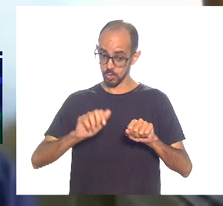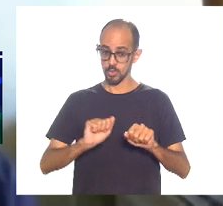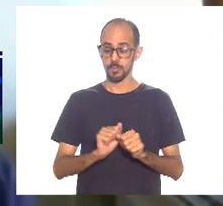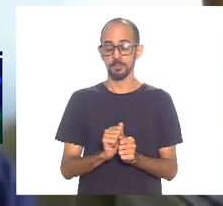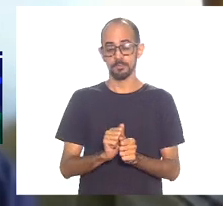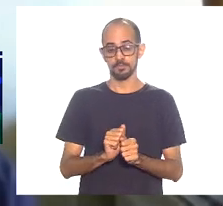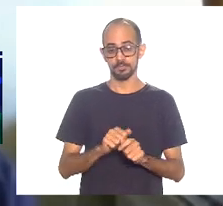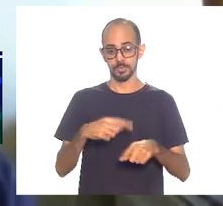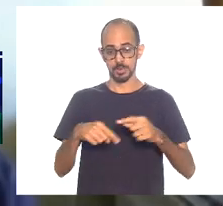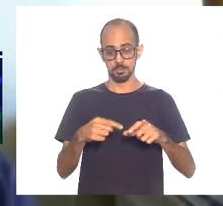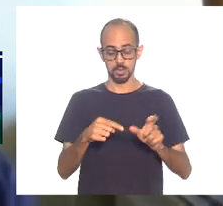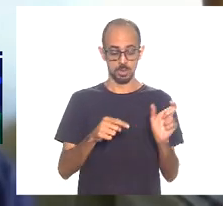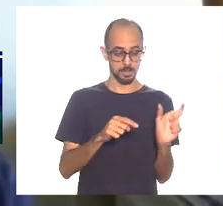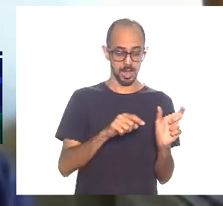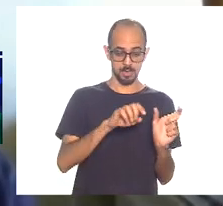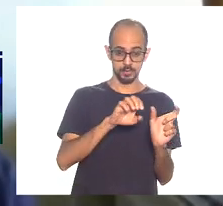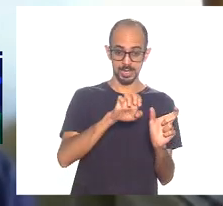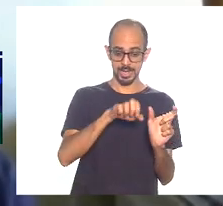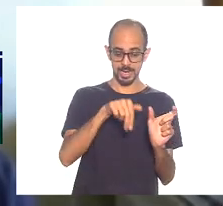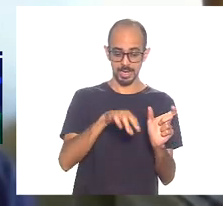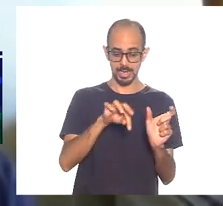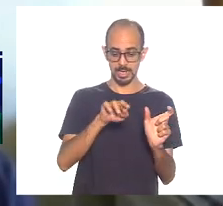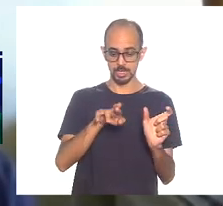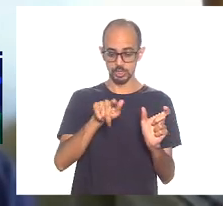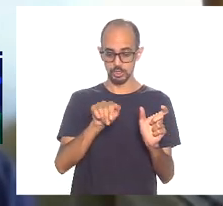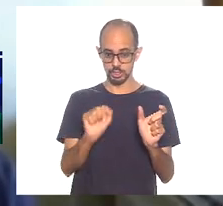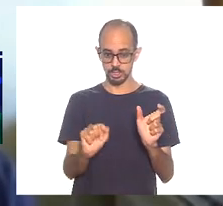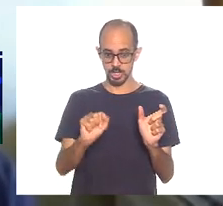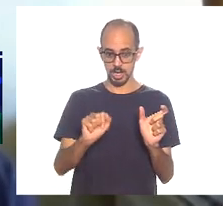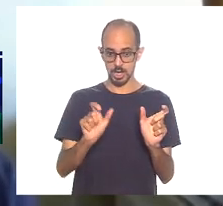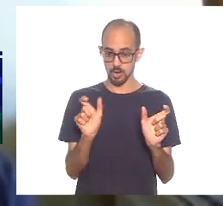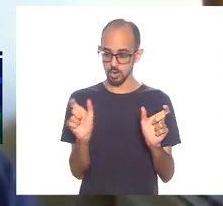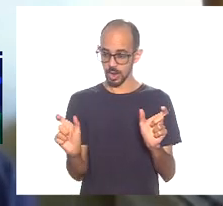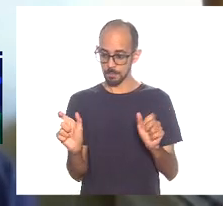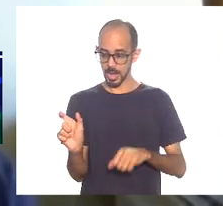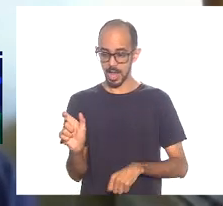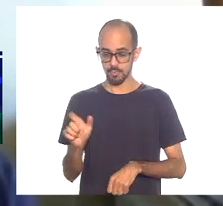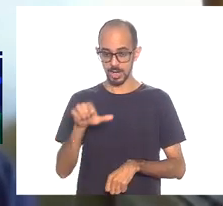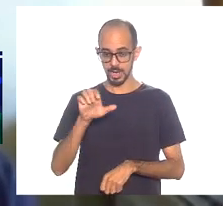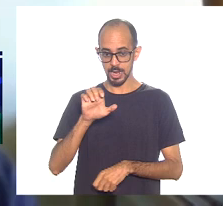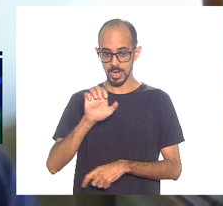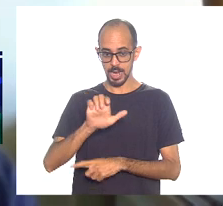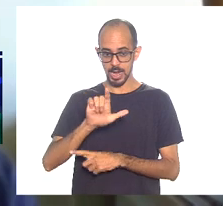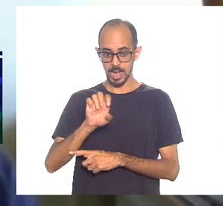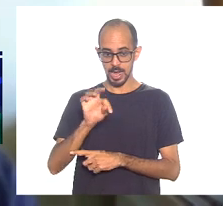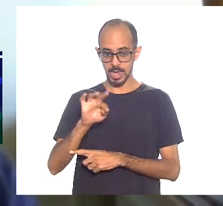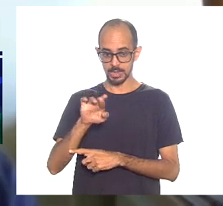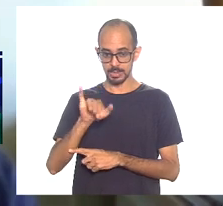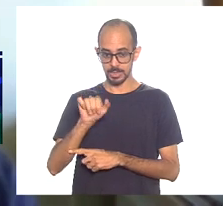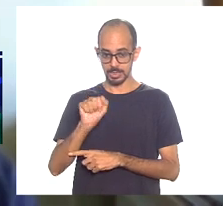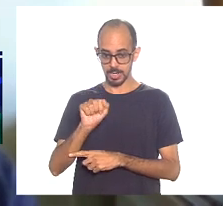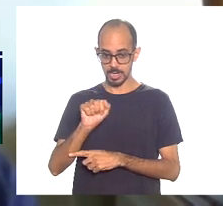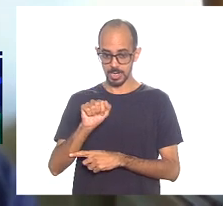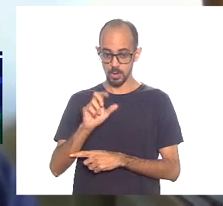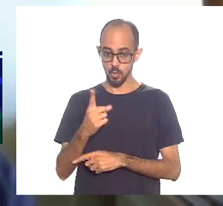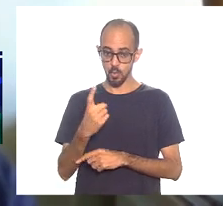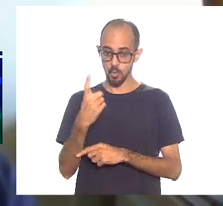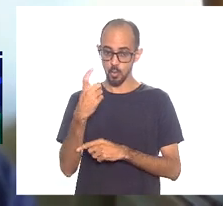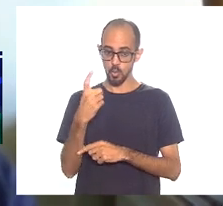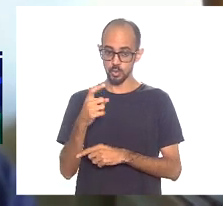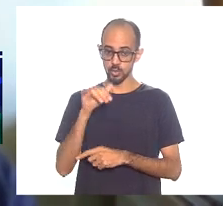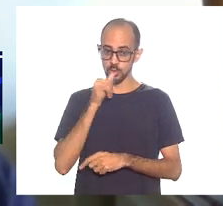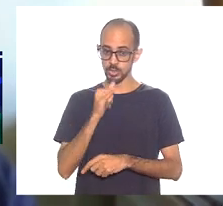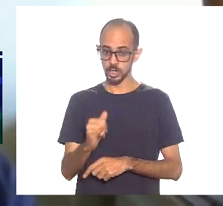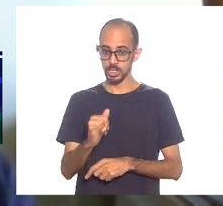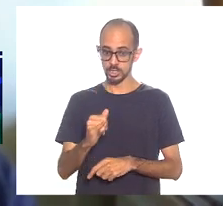E aí a energia elétrica derivadas única e exclusivamente dos leilões de